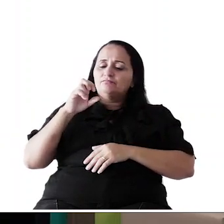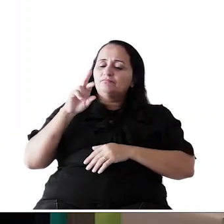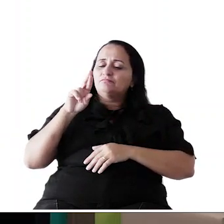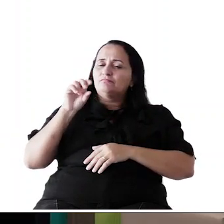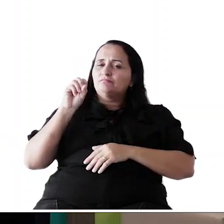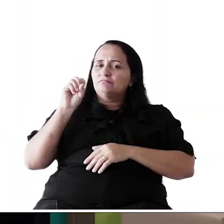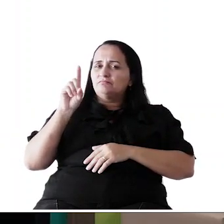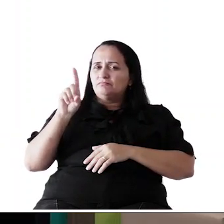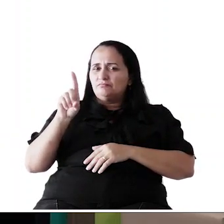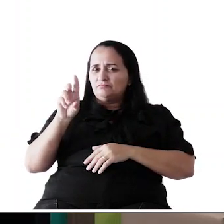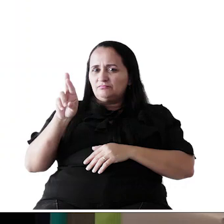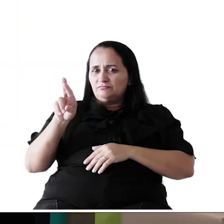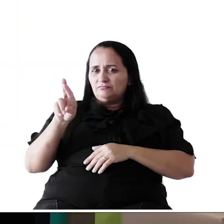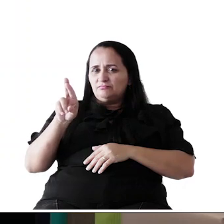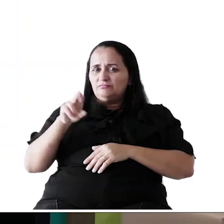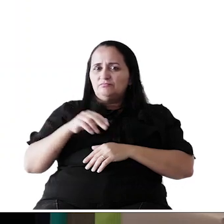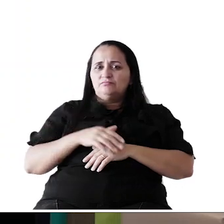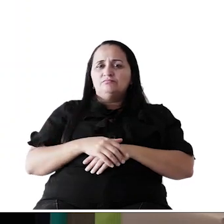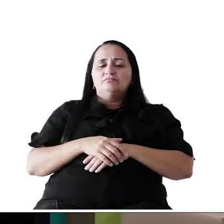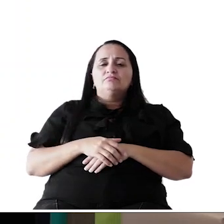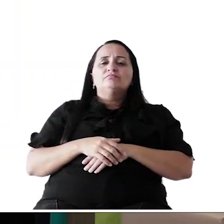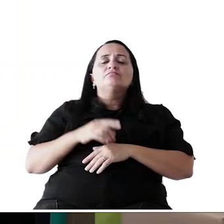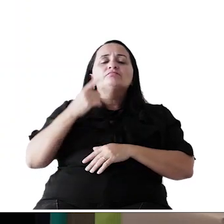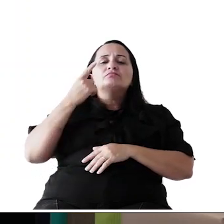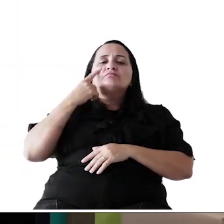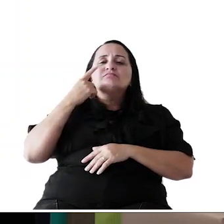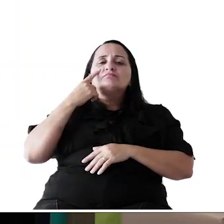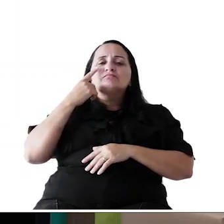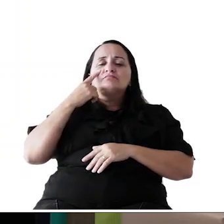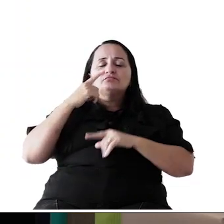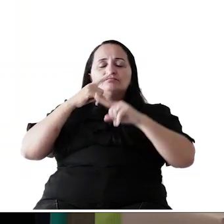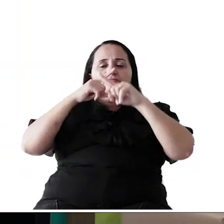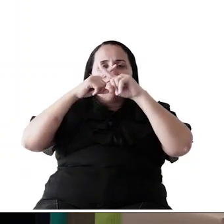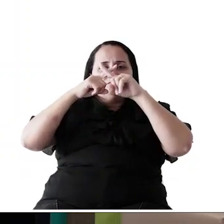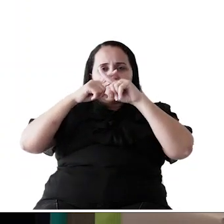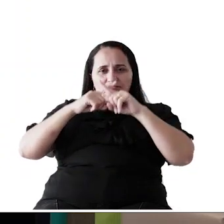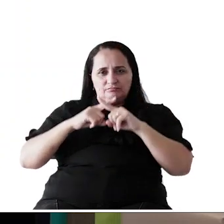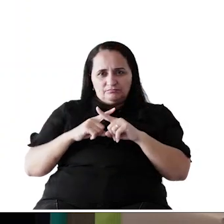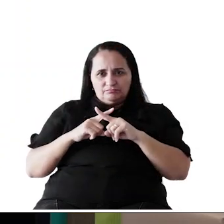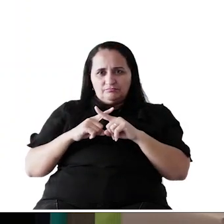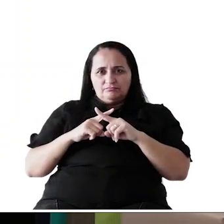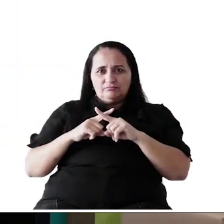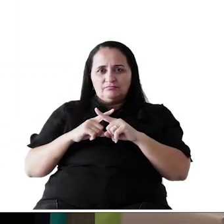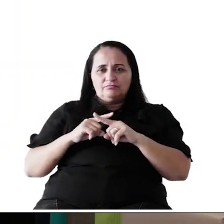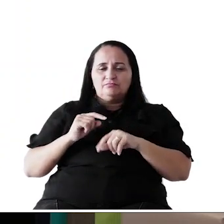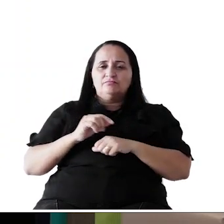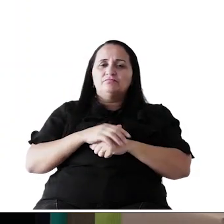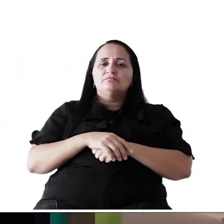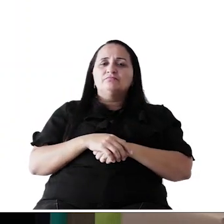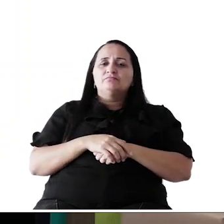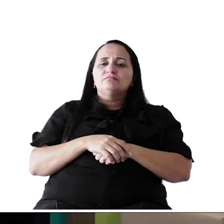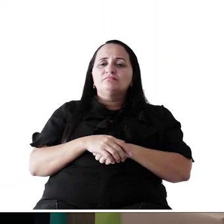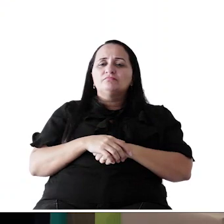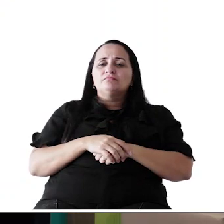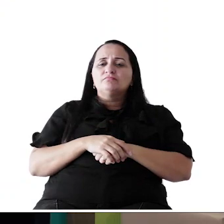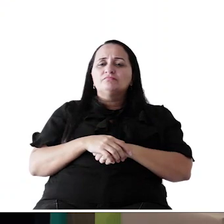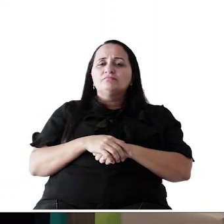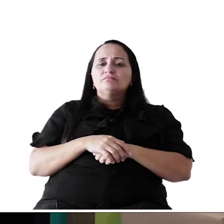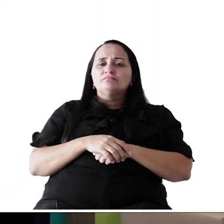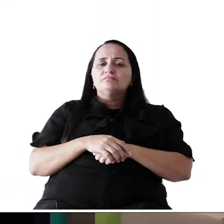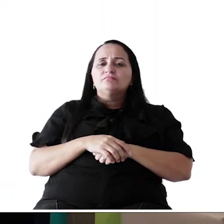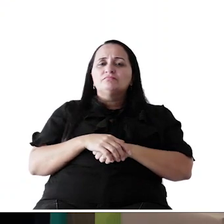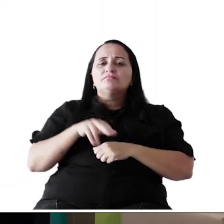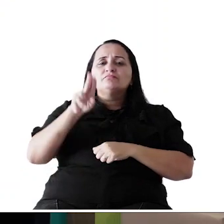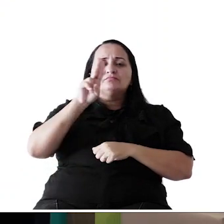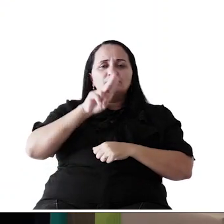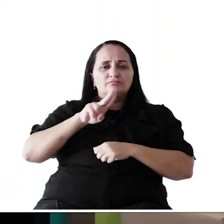essa operação, nós vamos realizar uma multiplicação com a fração, ok? E para essa questão também nós